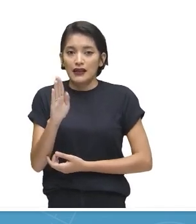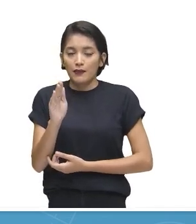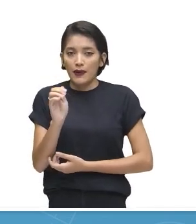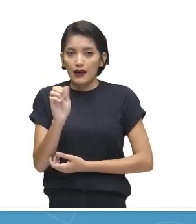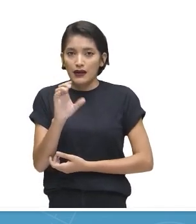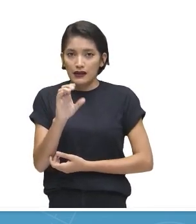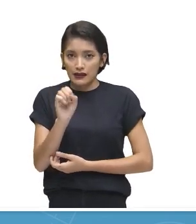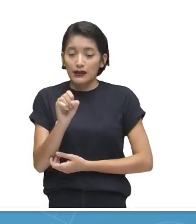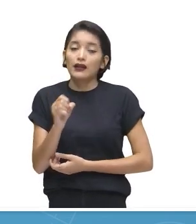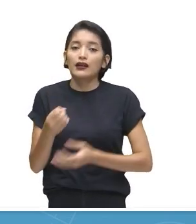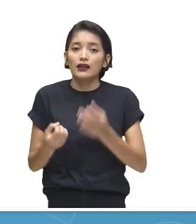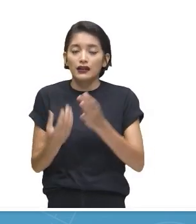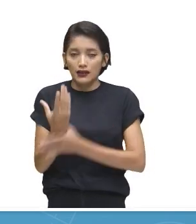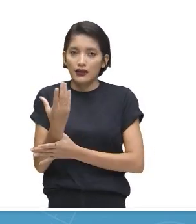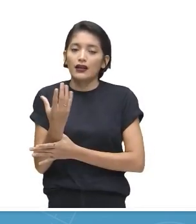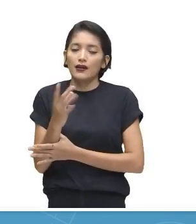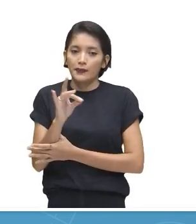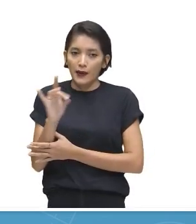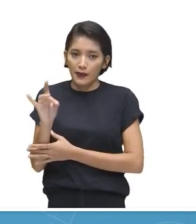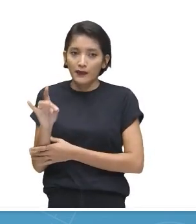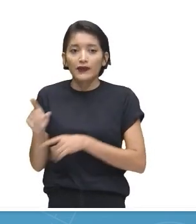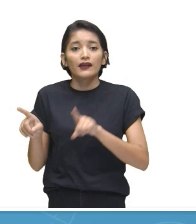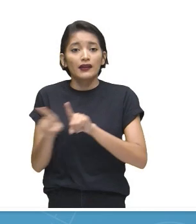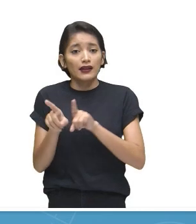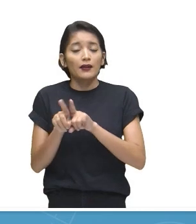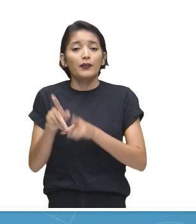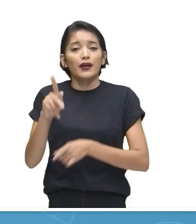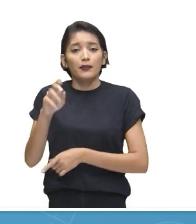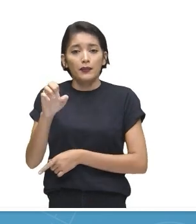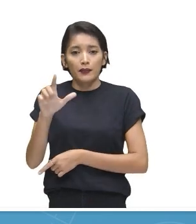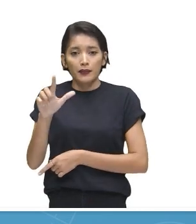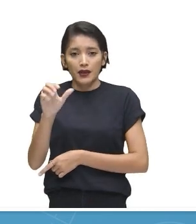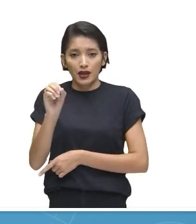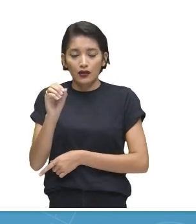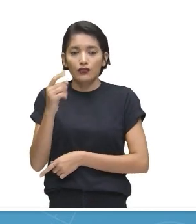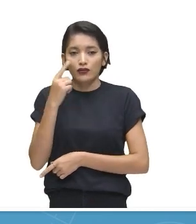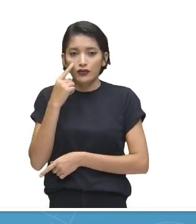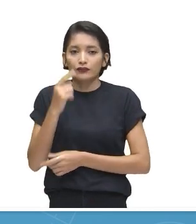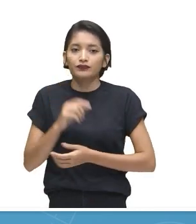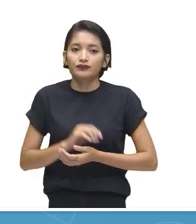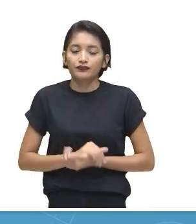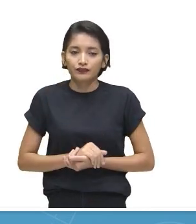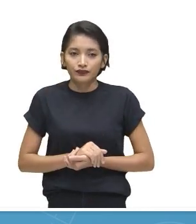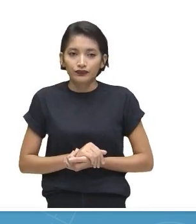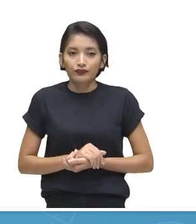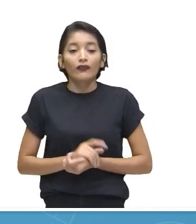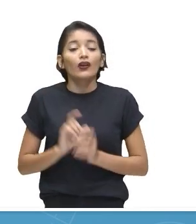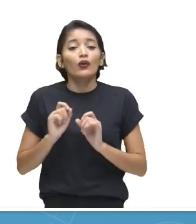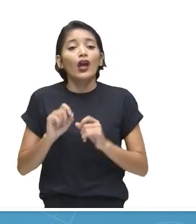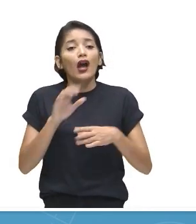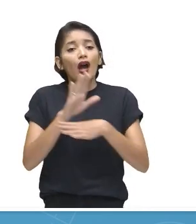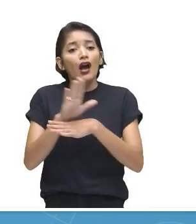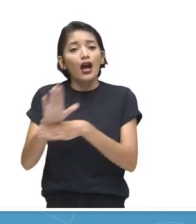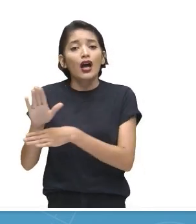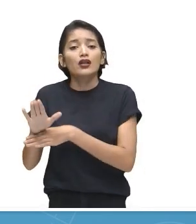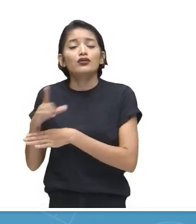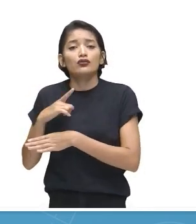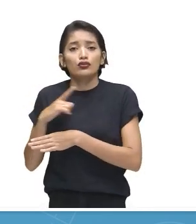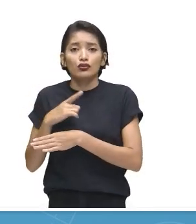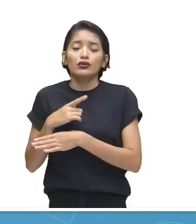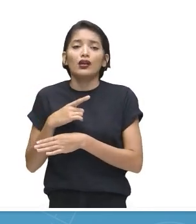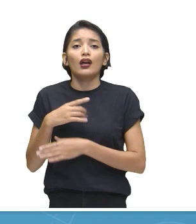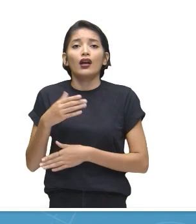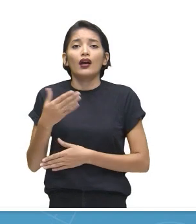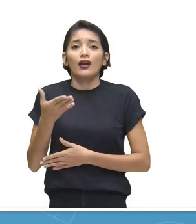sebo, certo? Temos também os pelos, olha lá. Nascem dos folículos pilosos e servem para manter uma camada de